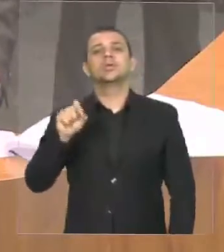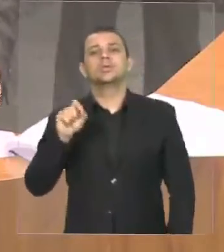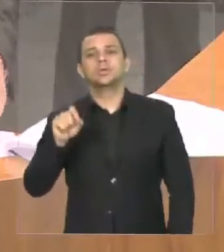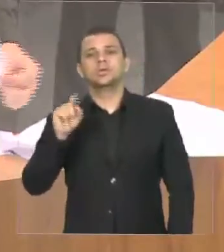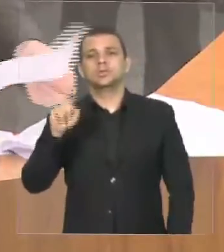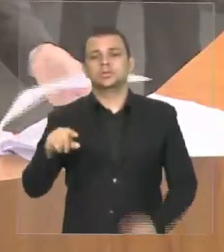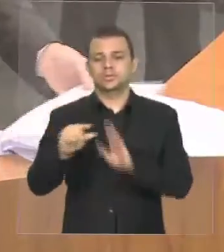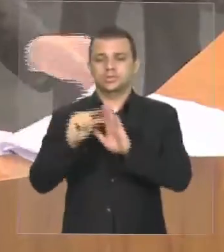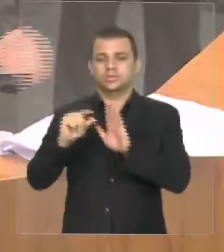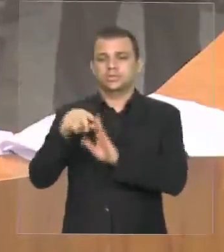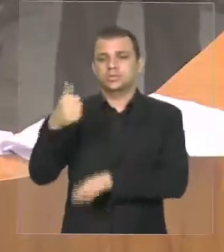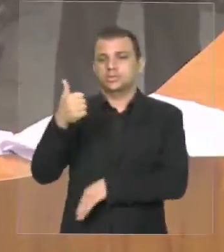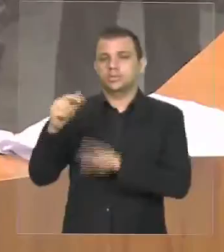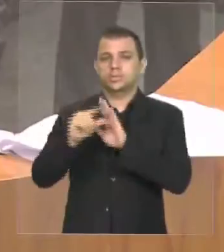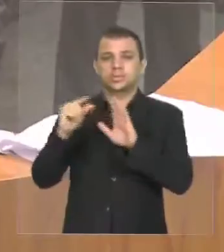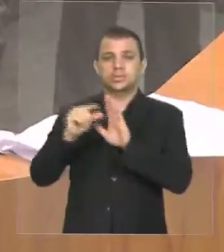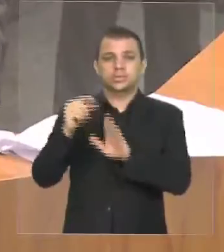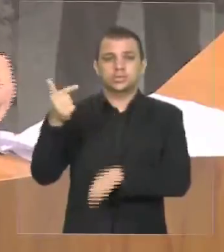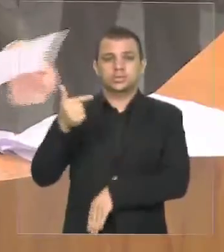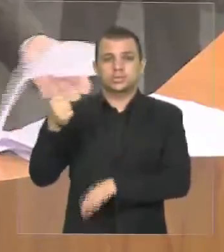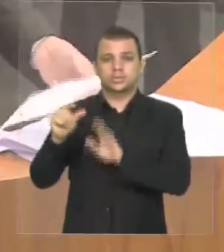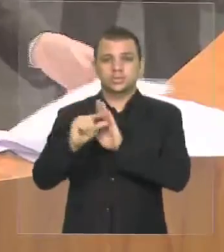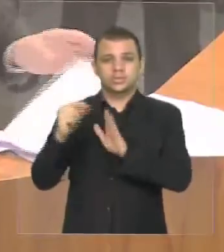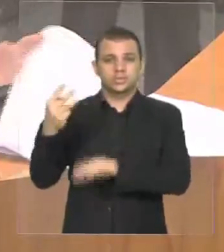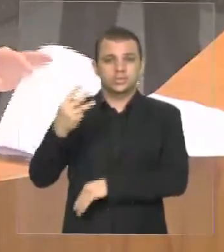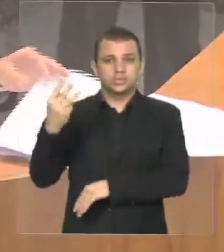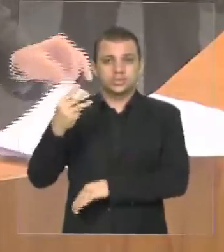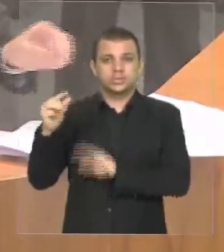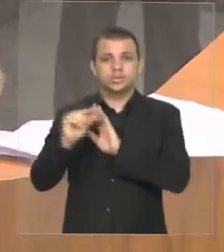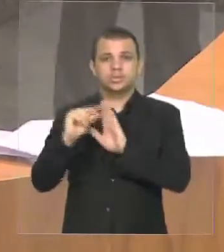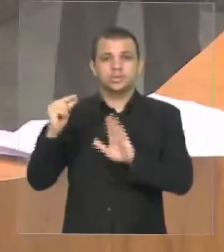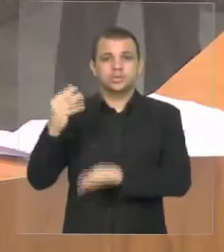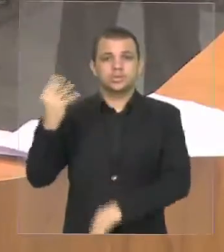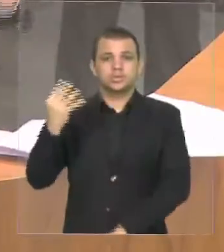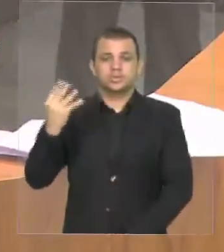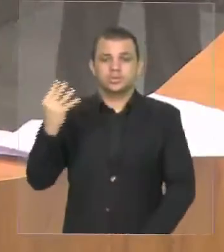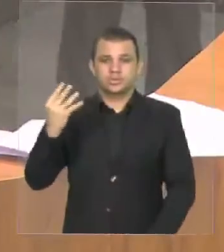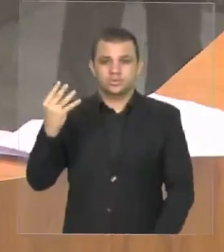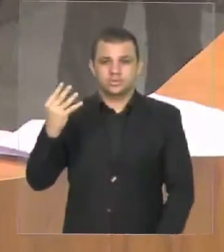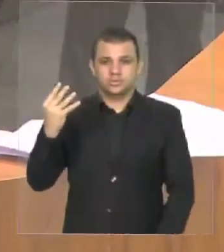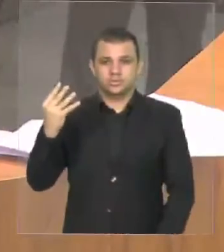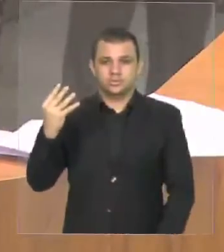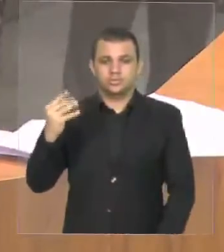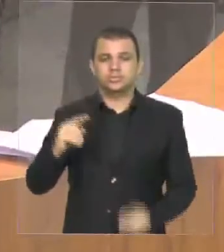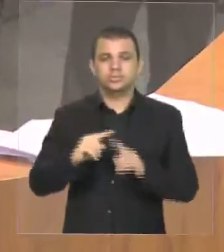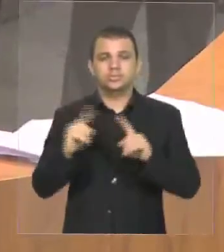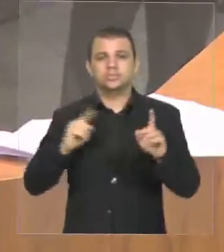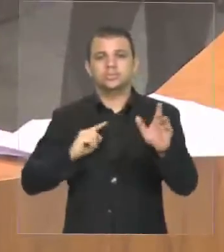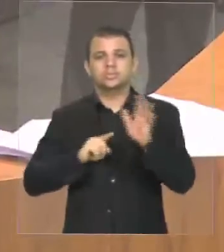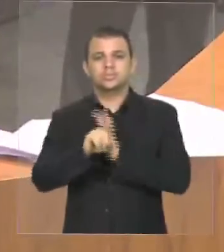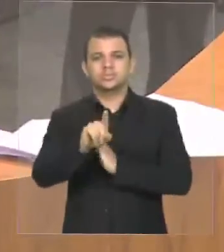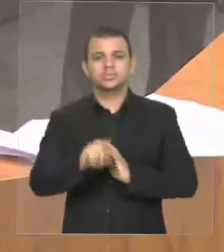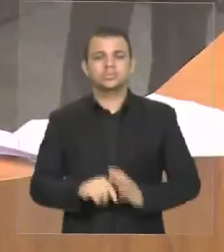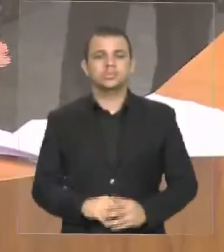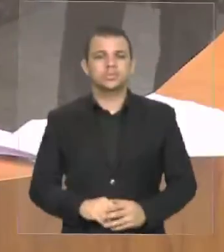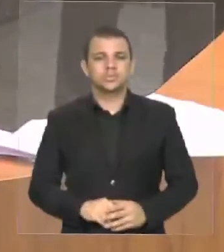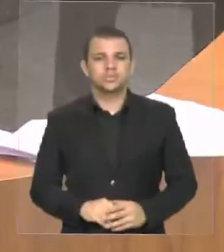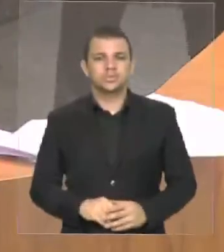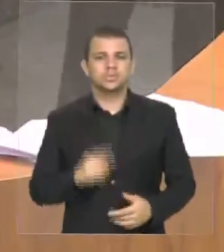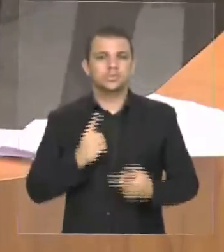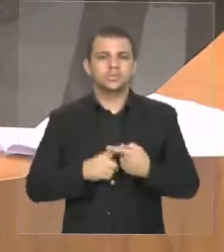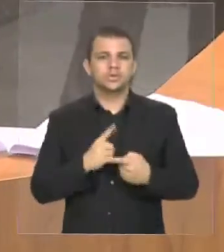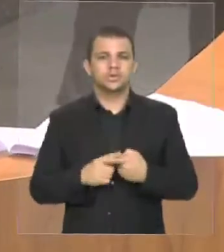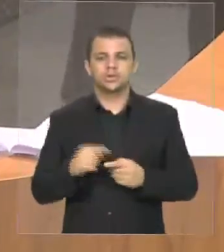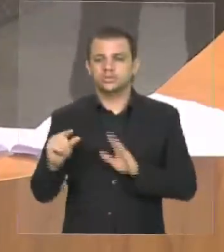o inciso 2º, o inciso 3º e o inciso 4º. A pergunta que faço a Vossa Excelência, porque acaba no